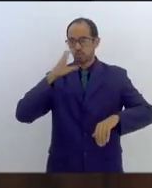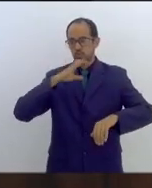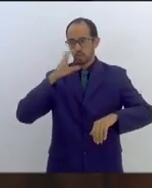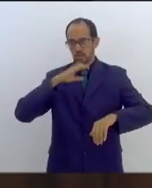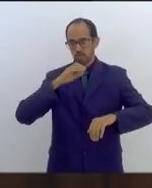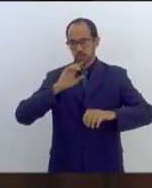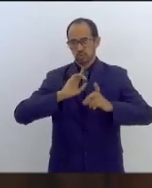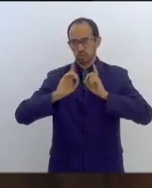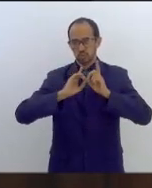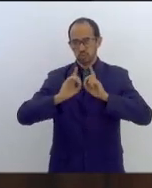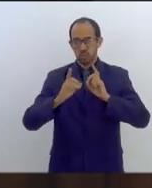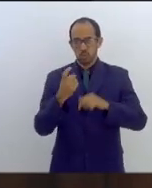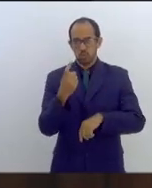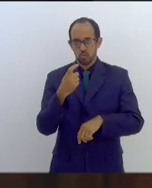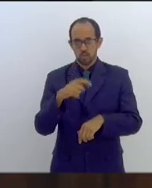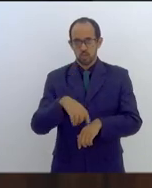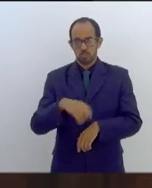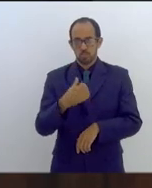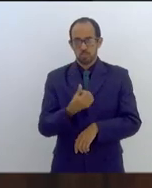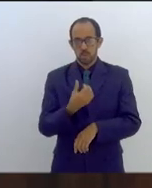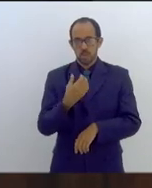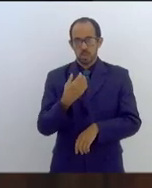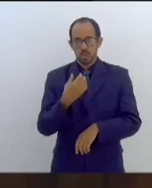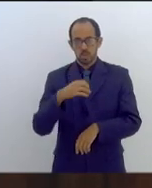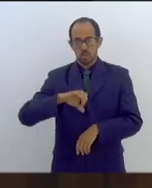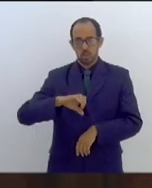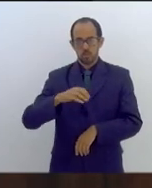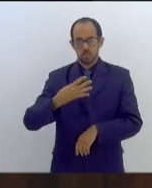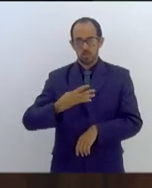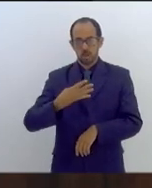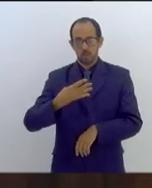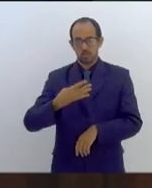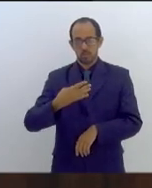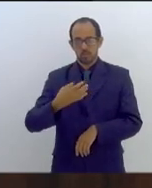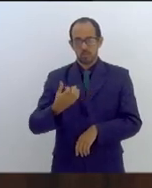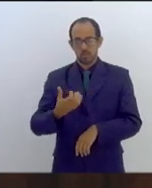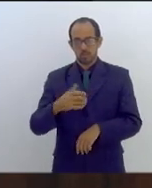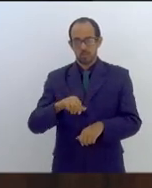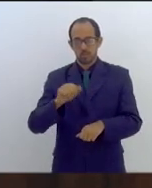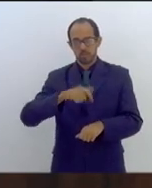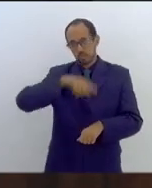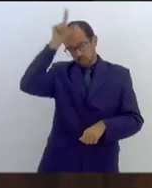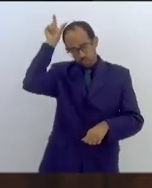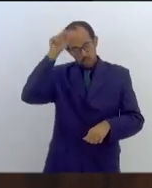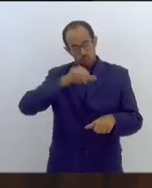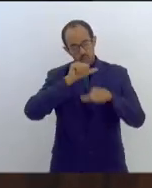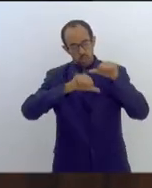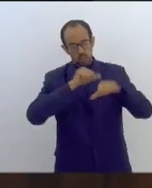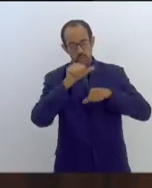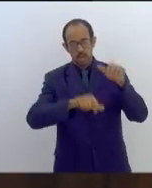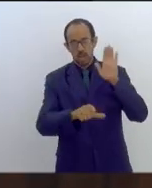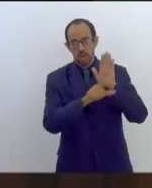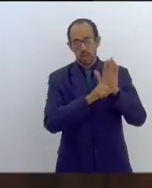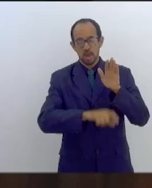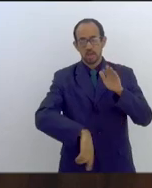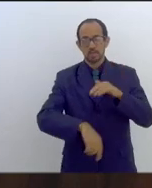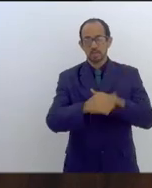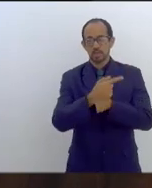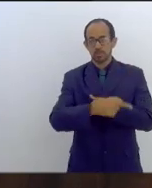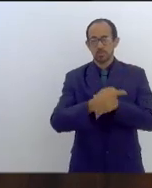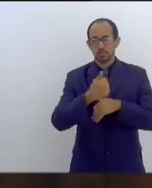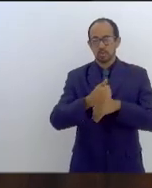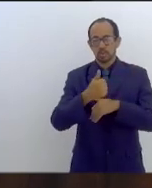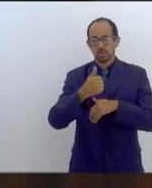única, projeto de lei 6494 de 22, de autoria do deputado Luiz Paulo, que altera a lei 7.174 de 28 de dezembro de